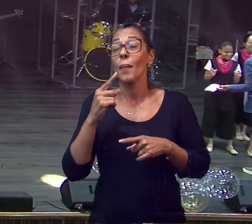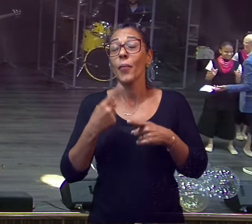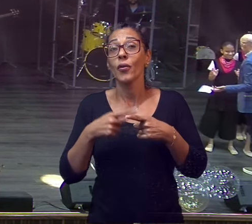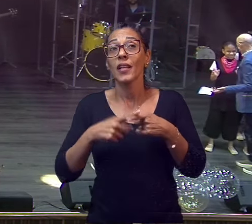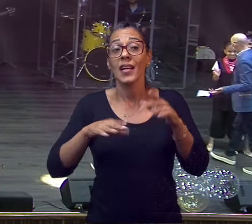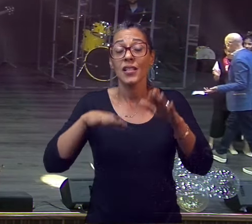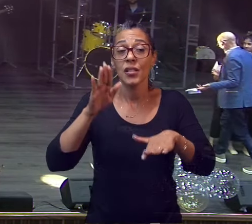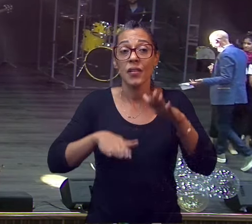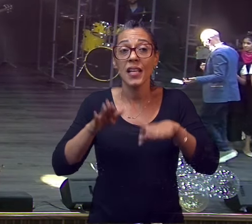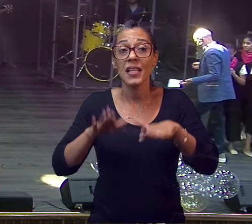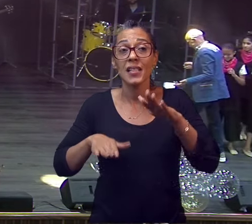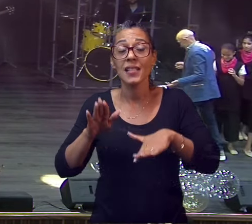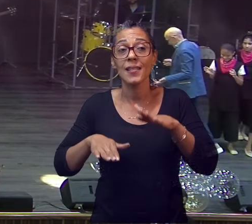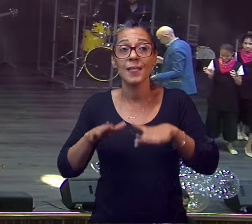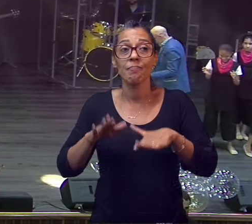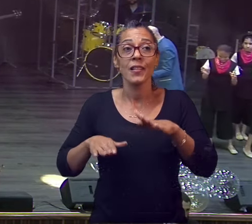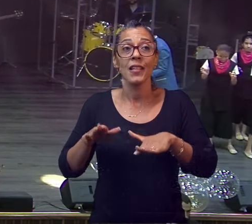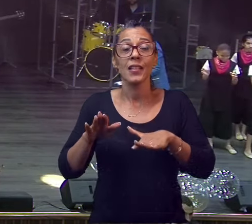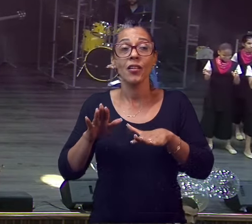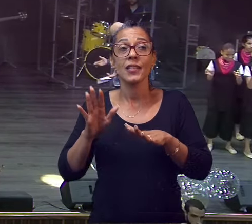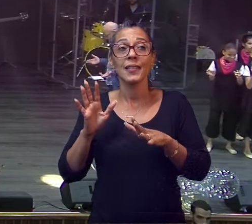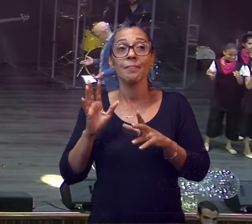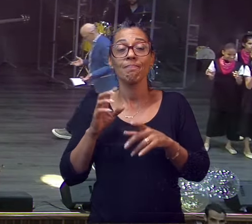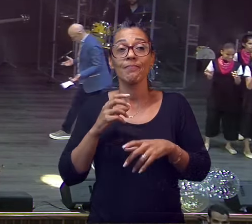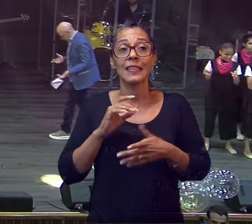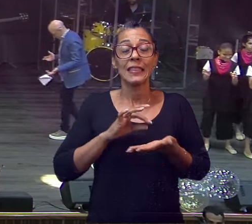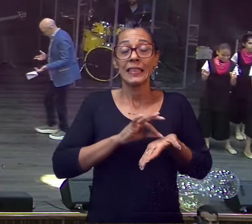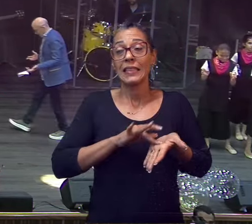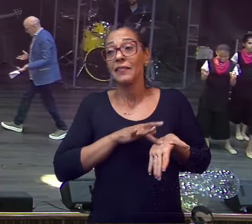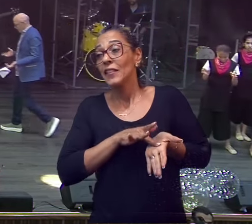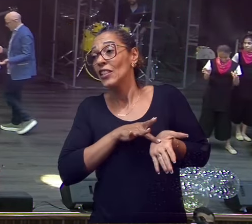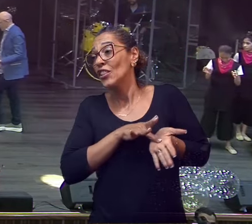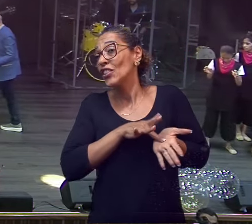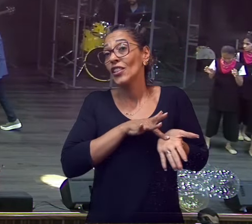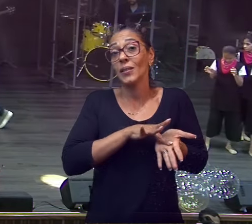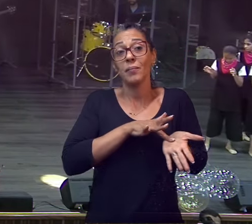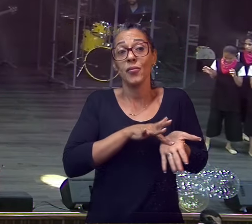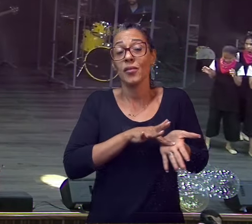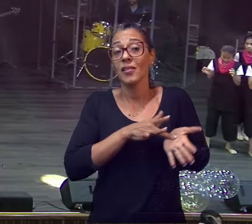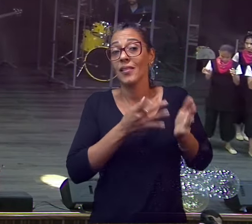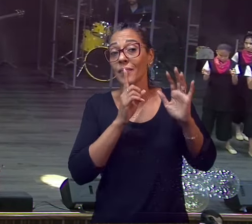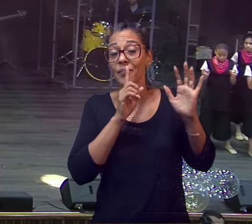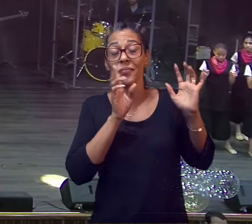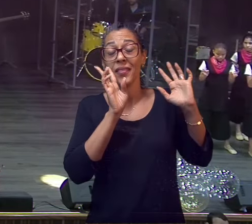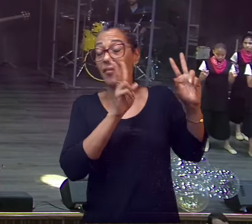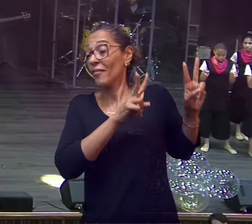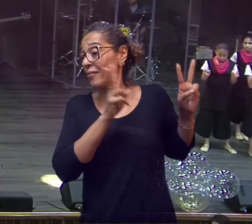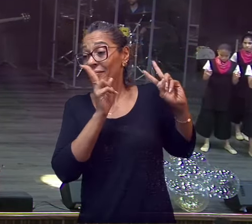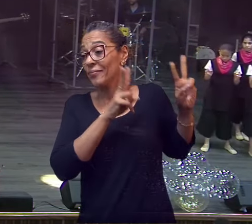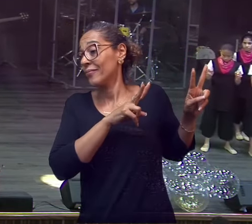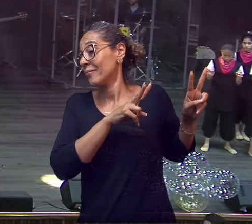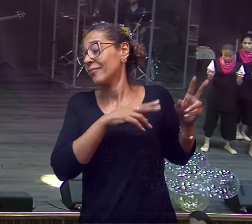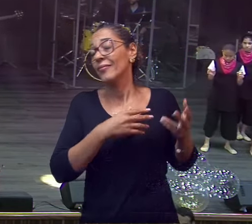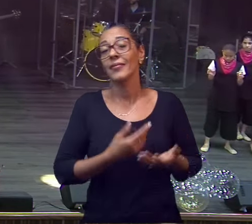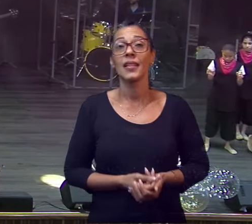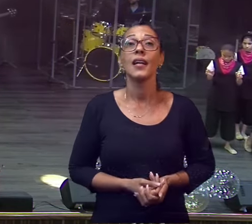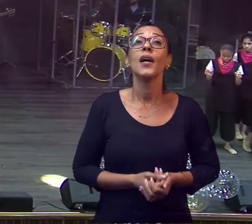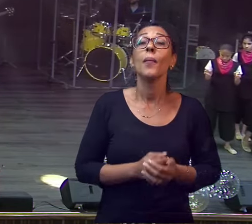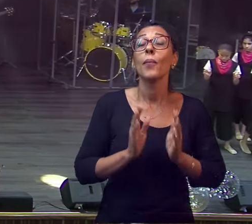ao pai porque nós queremos da sua misericórdia tem misericórdia de nós tem